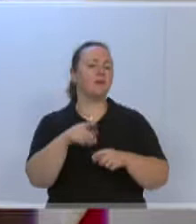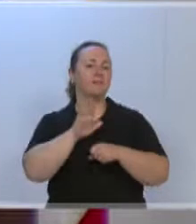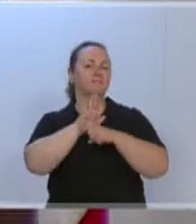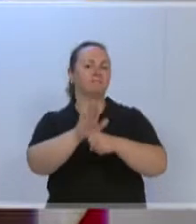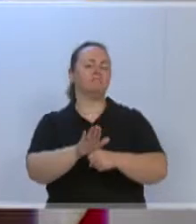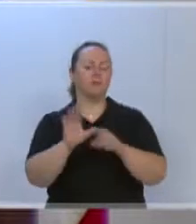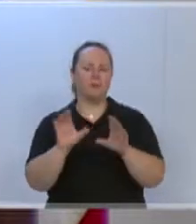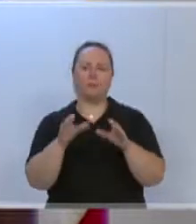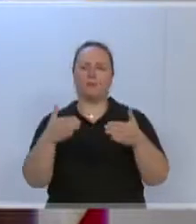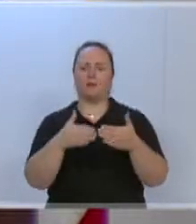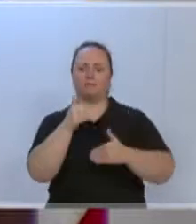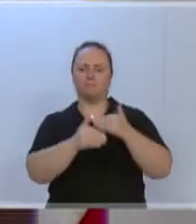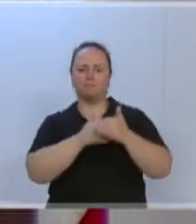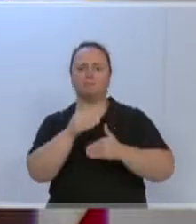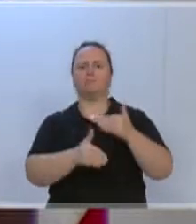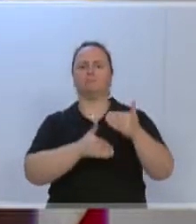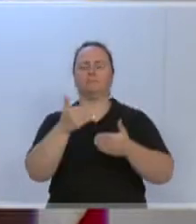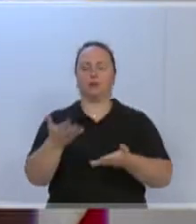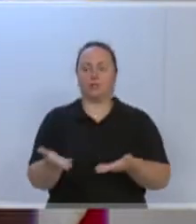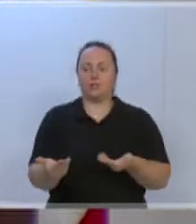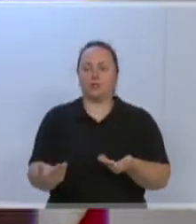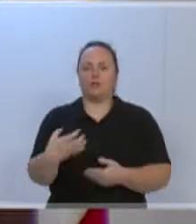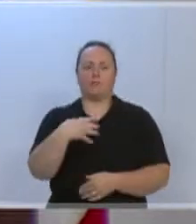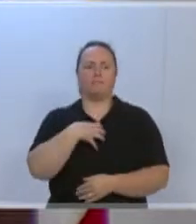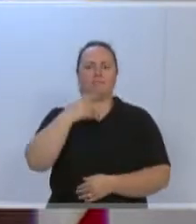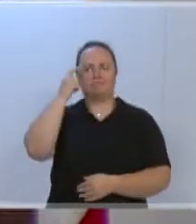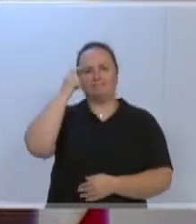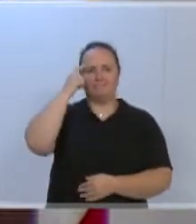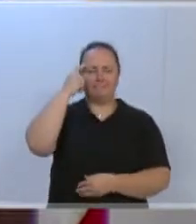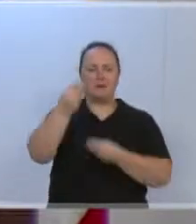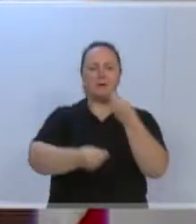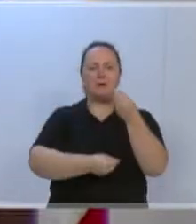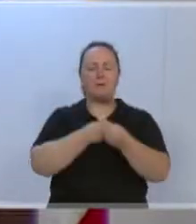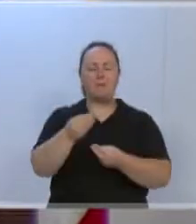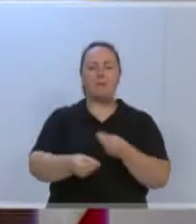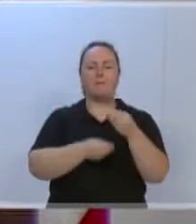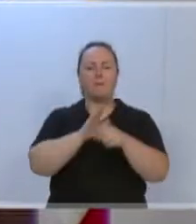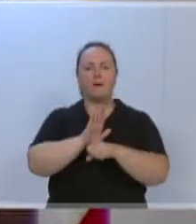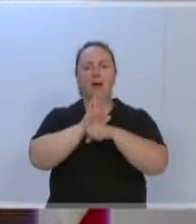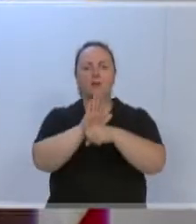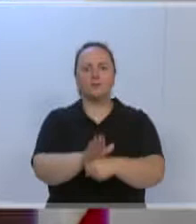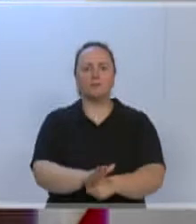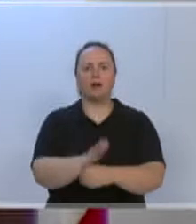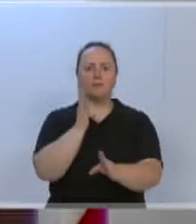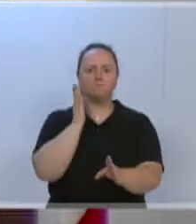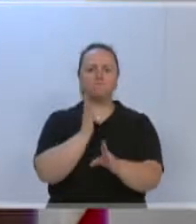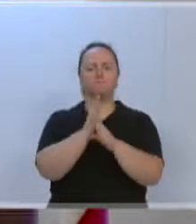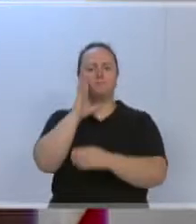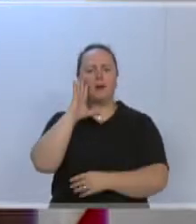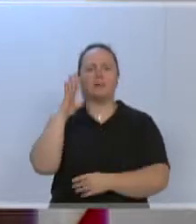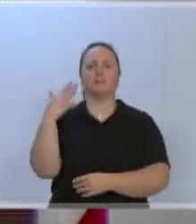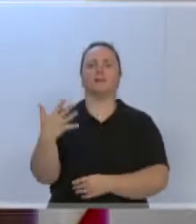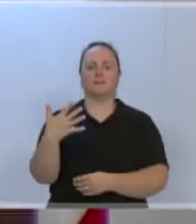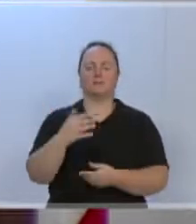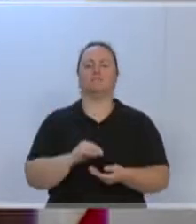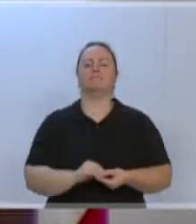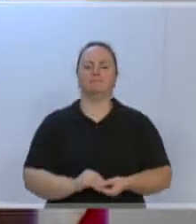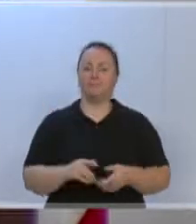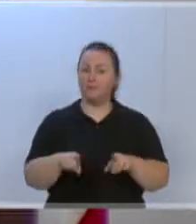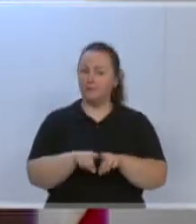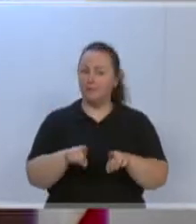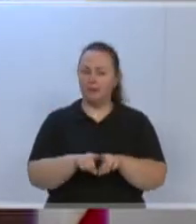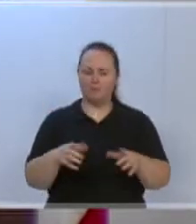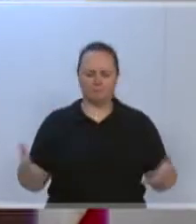desenvolvem a inijovem é esse pensamento o pensamento de como contribuir de como encontrar uma solução e de como fomentar